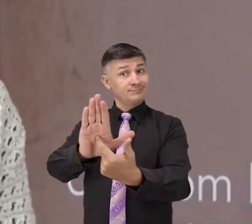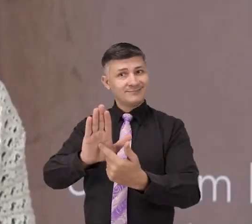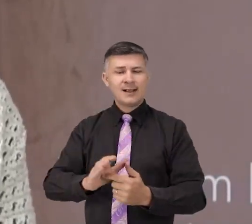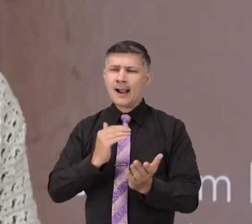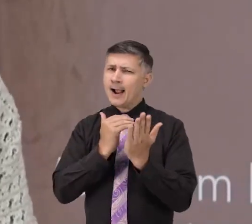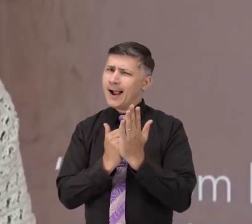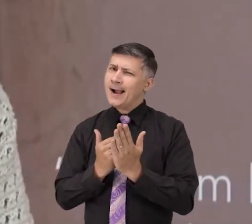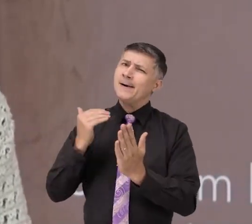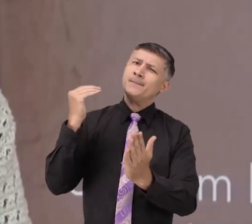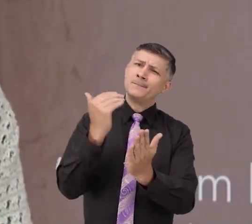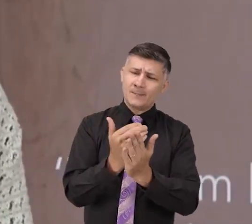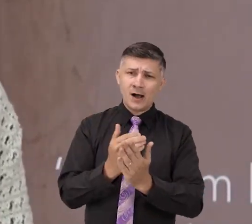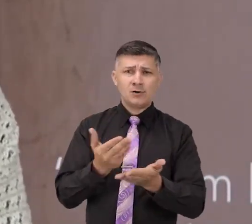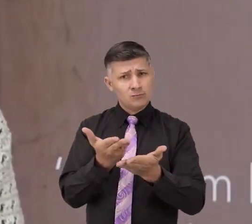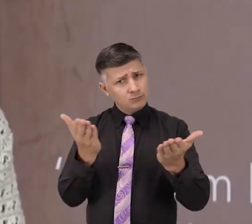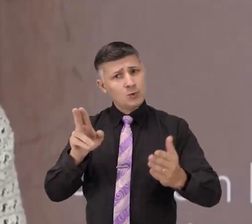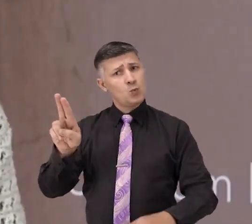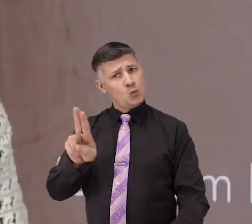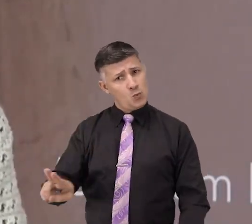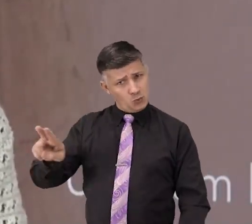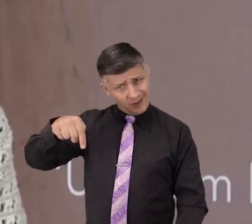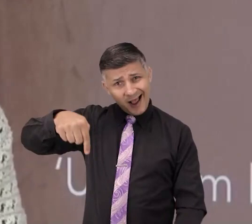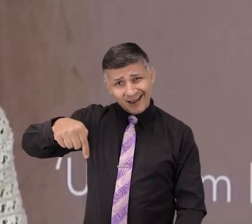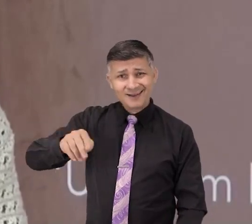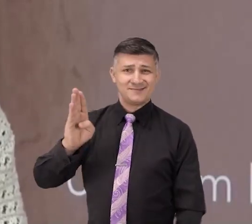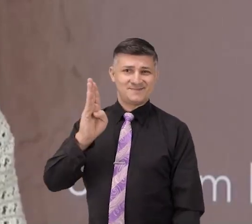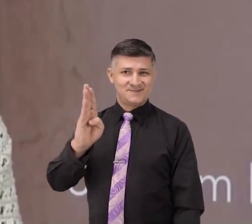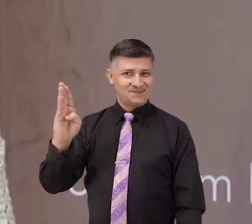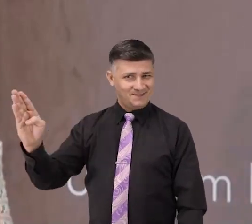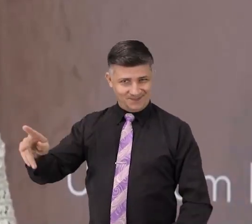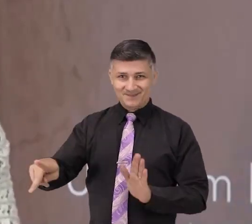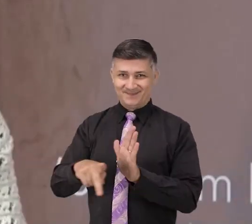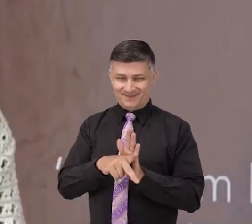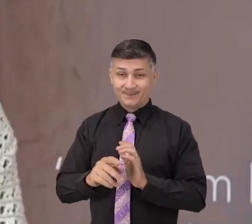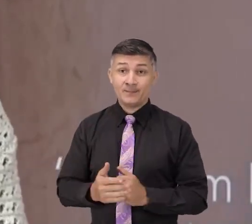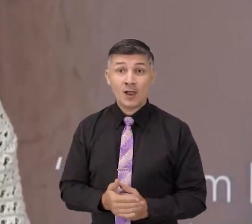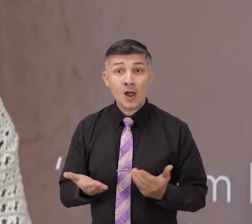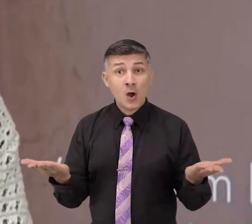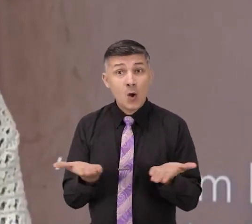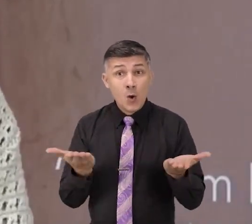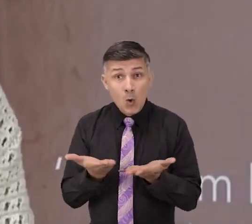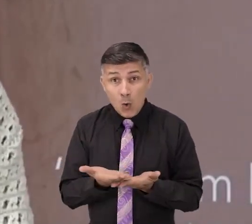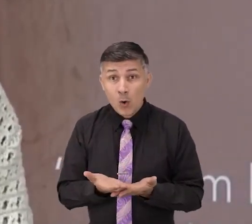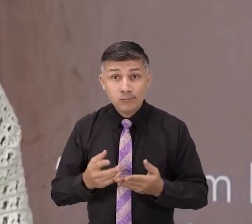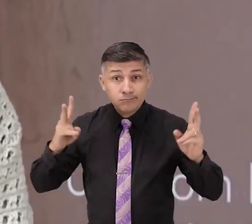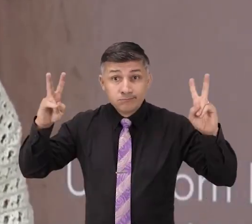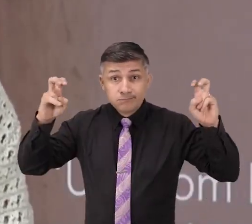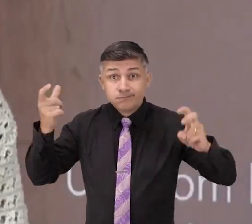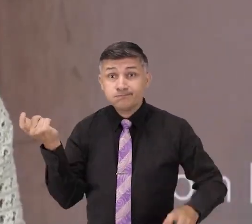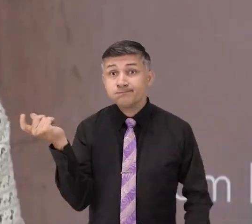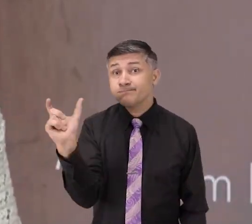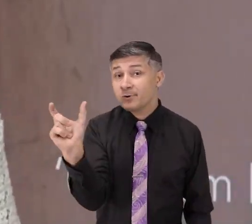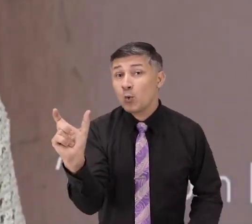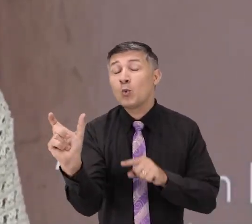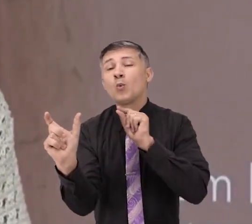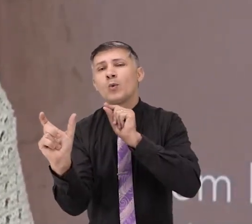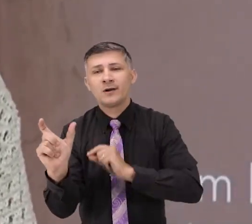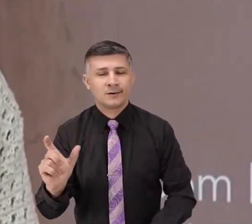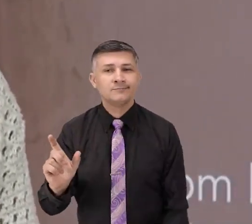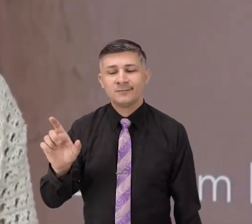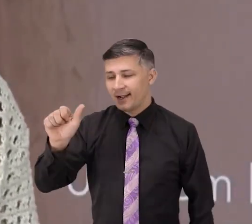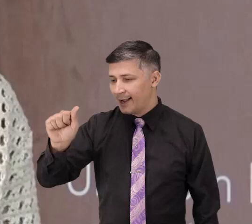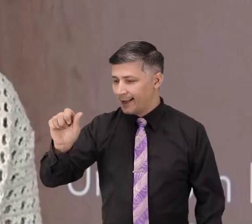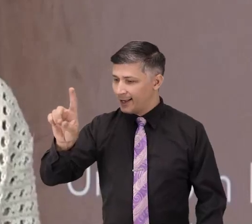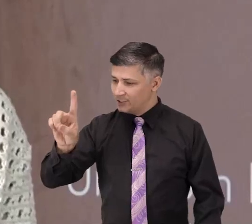a ampliação do uso da nossa biblioteca. E hoje a palavra é